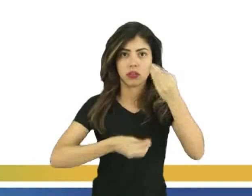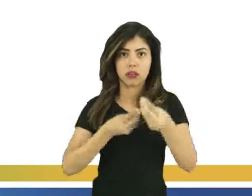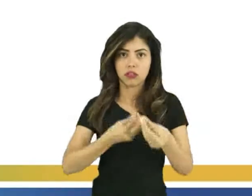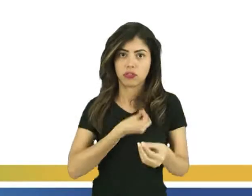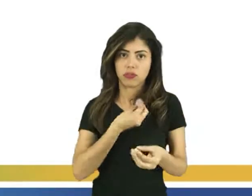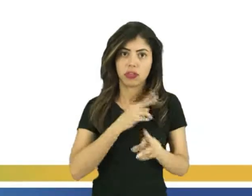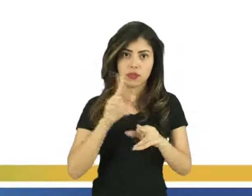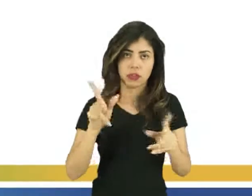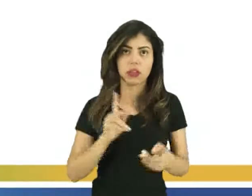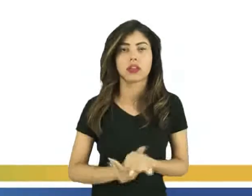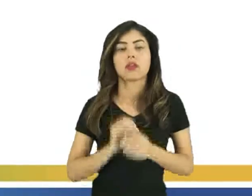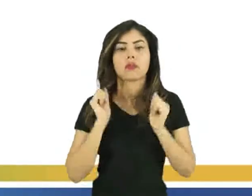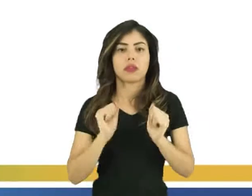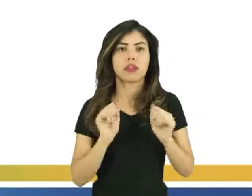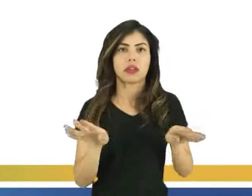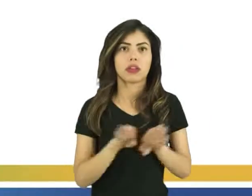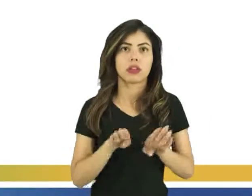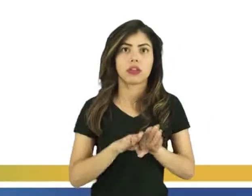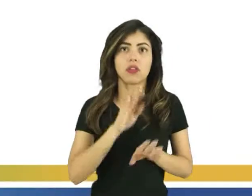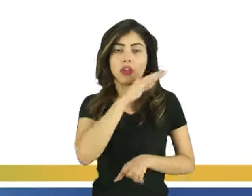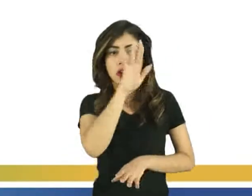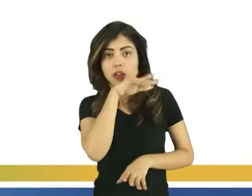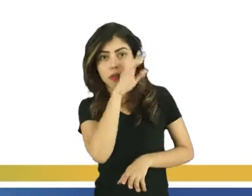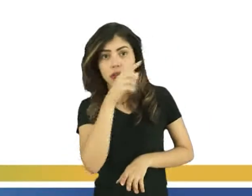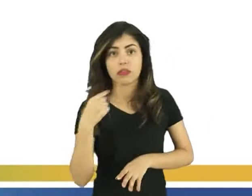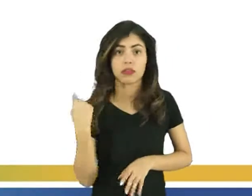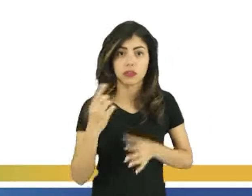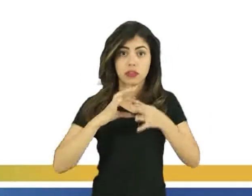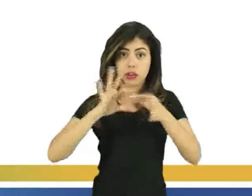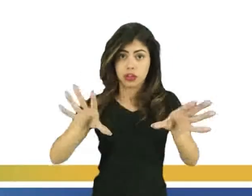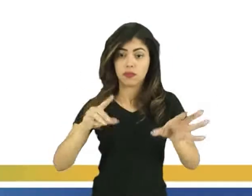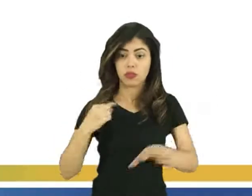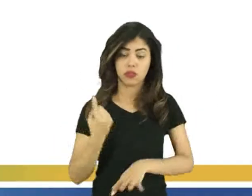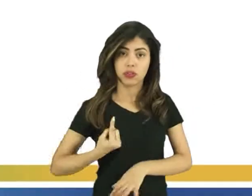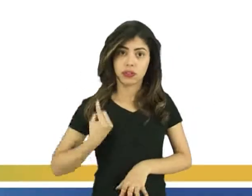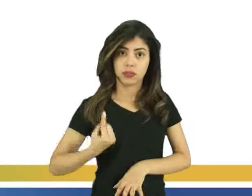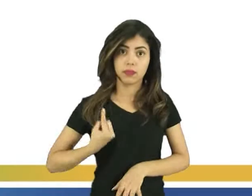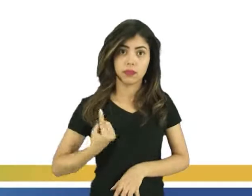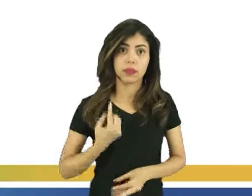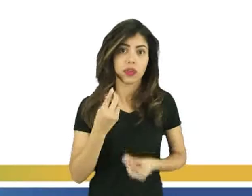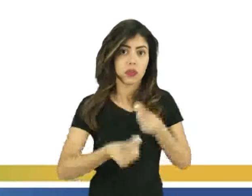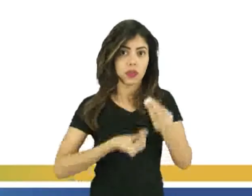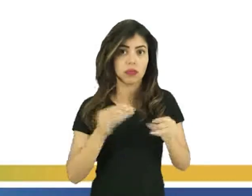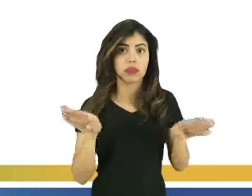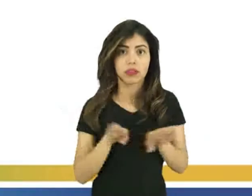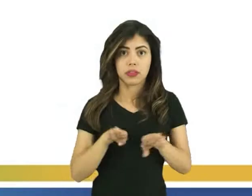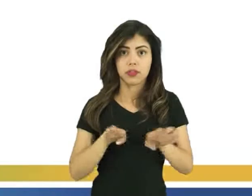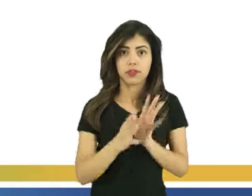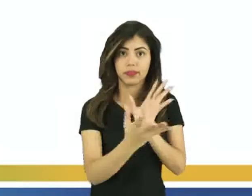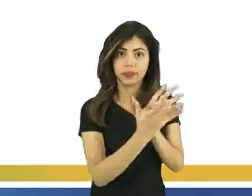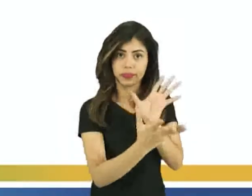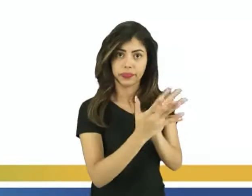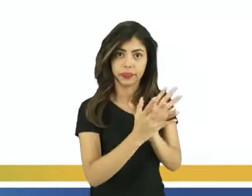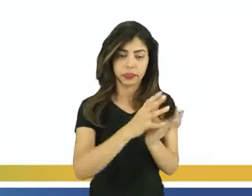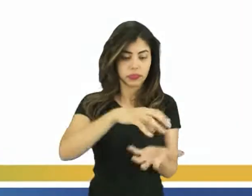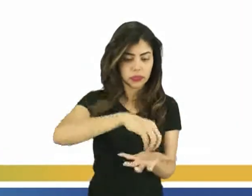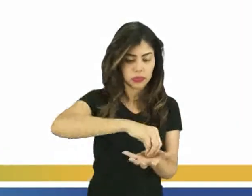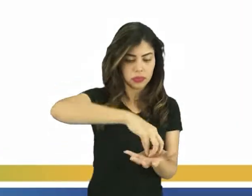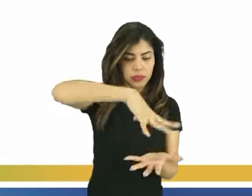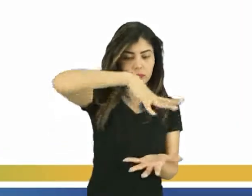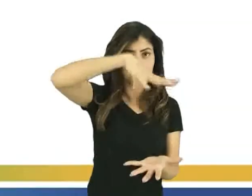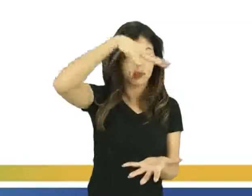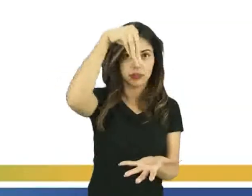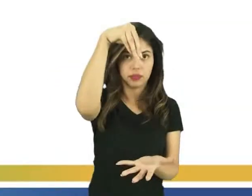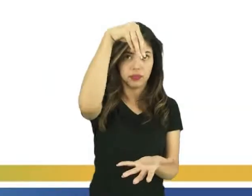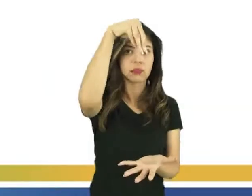vida. E eles podem ser tanto animais de vida livre isolados, como podem viver aí fixos a um substrato,